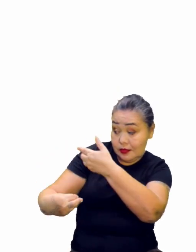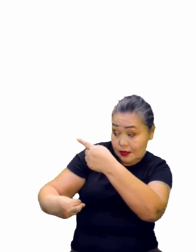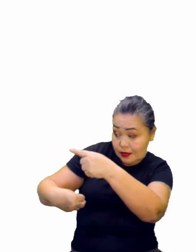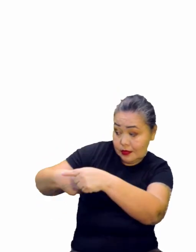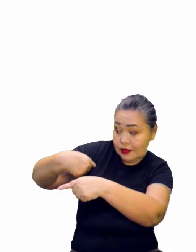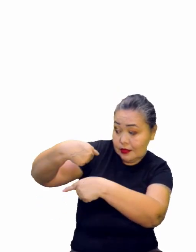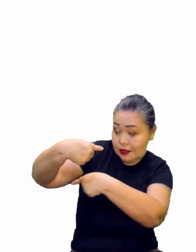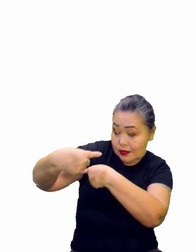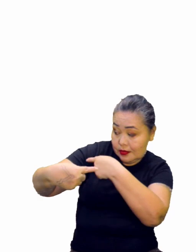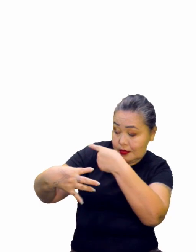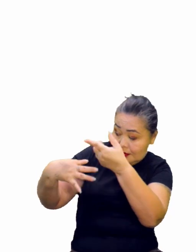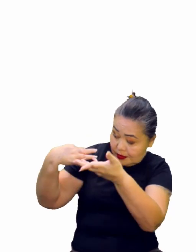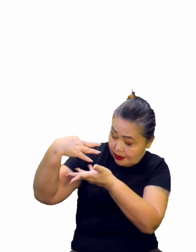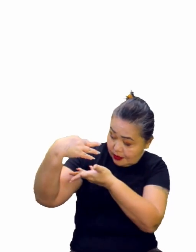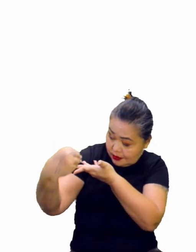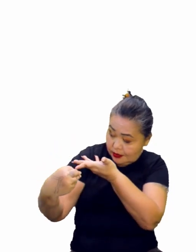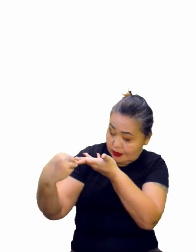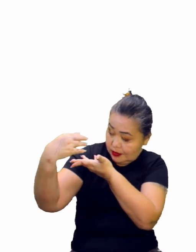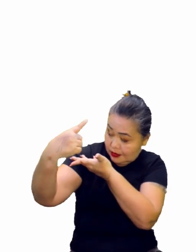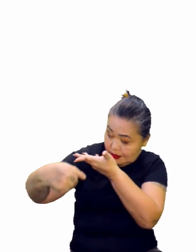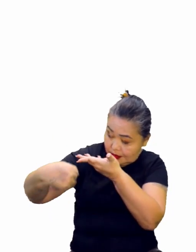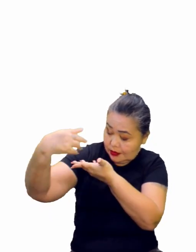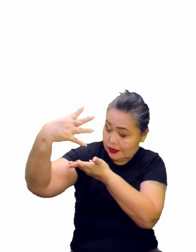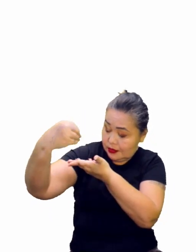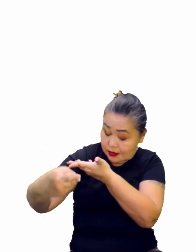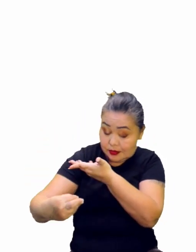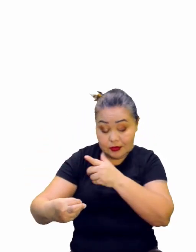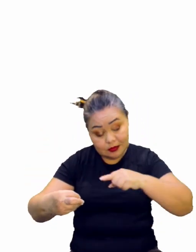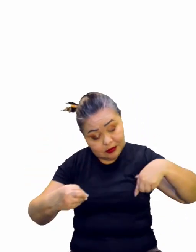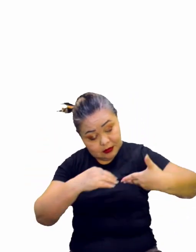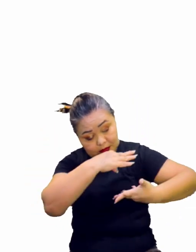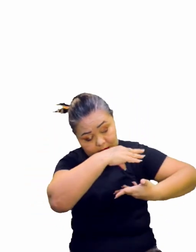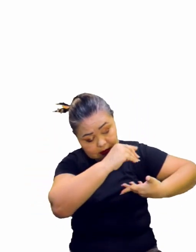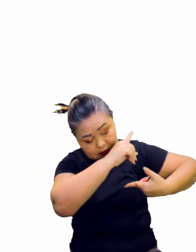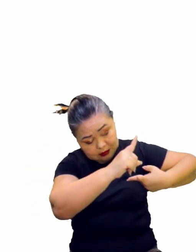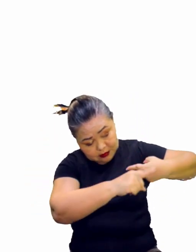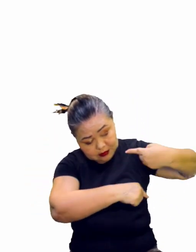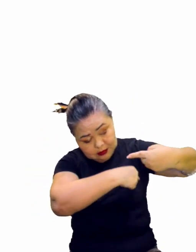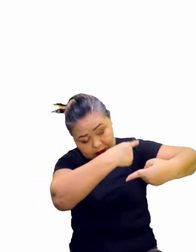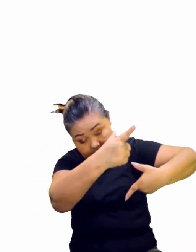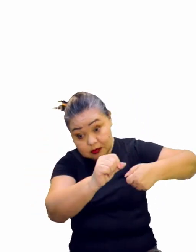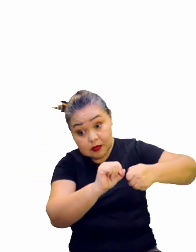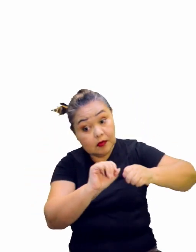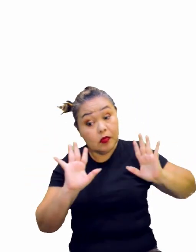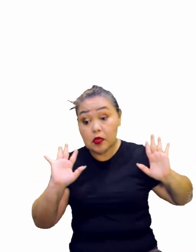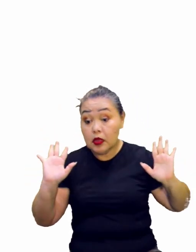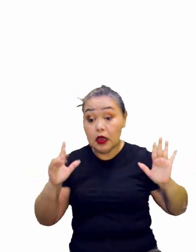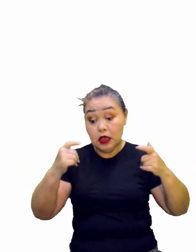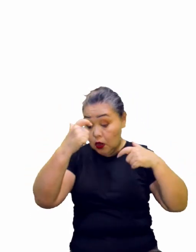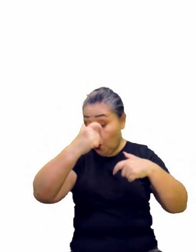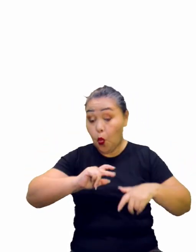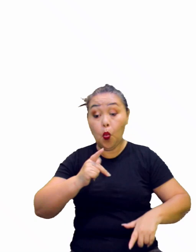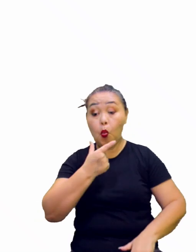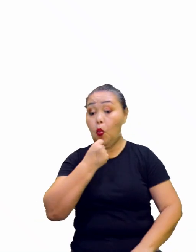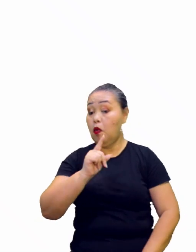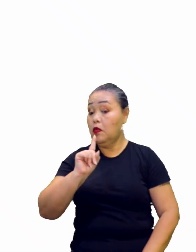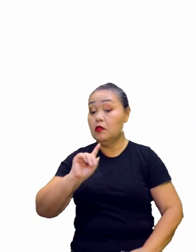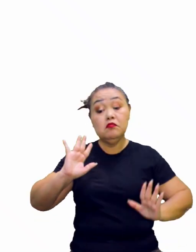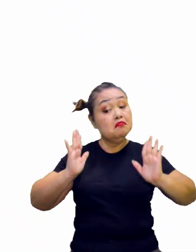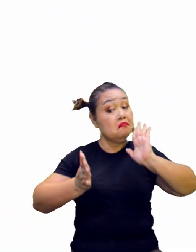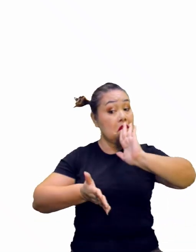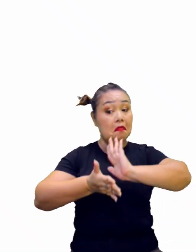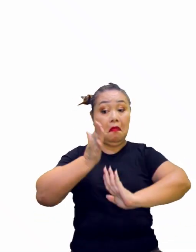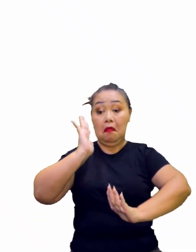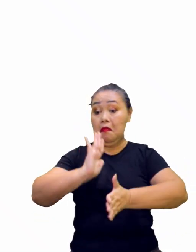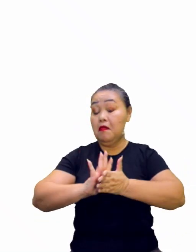hereditariedade, mantém contínuo. Alguém está realizando, sem ser um homem. Alguma